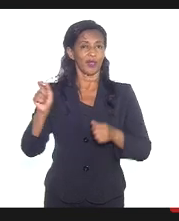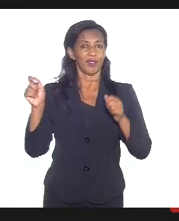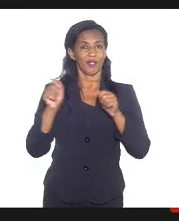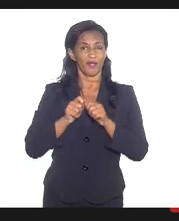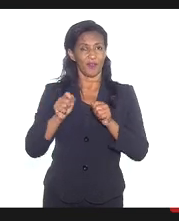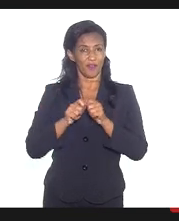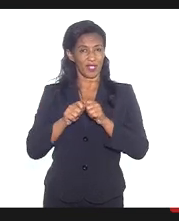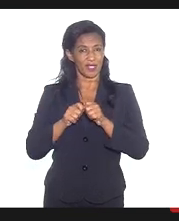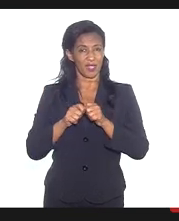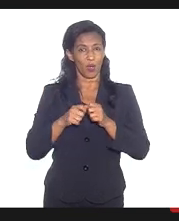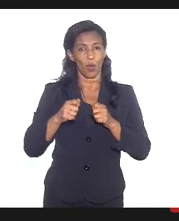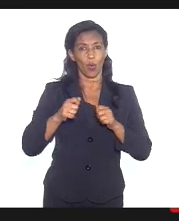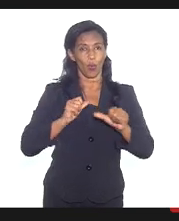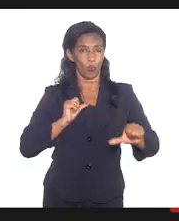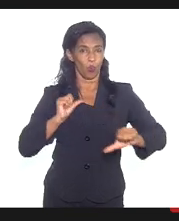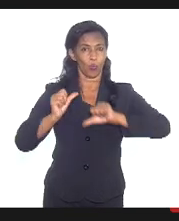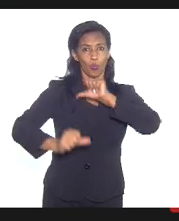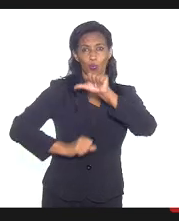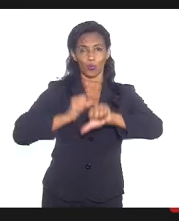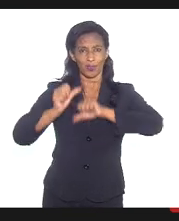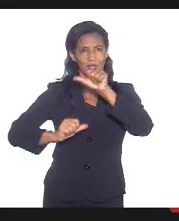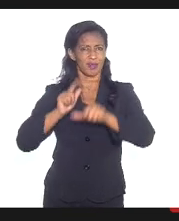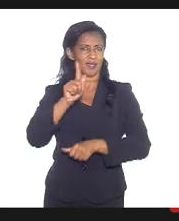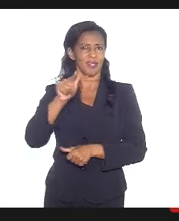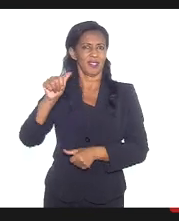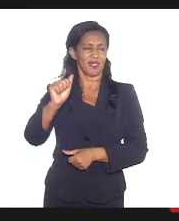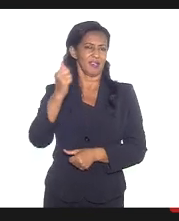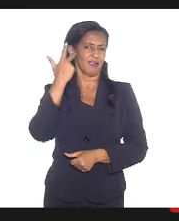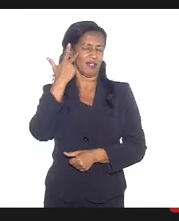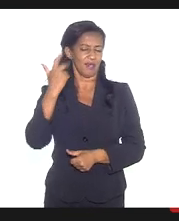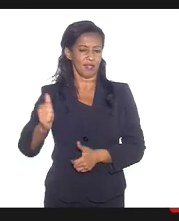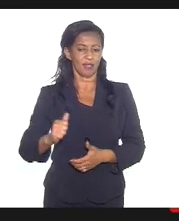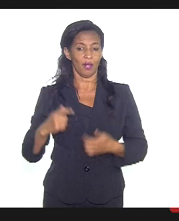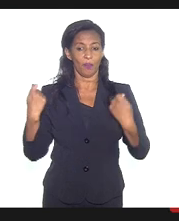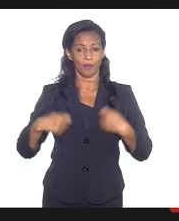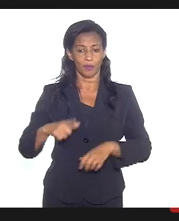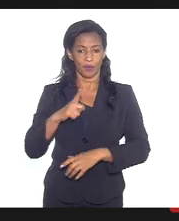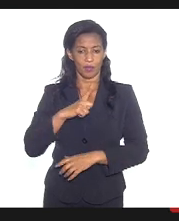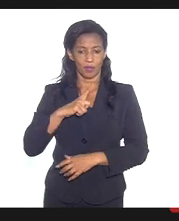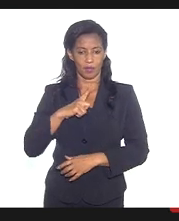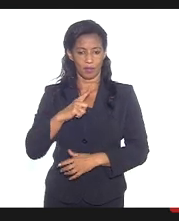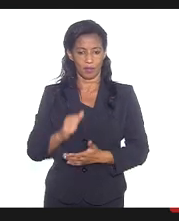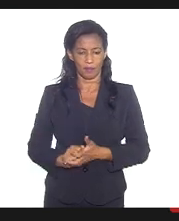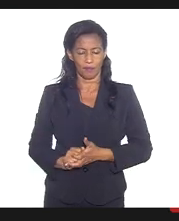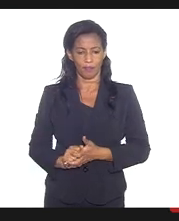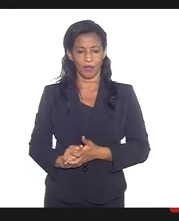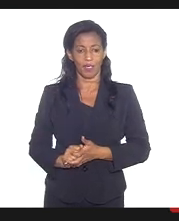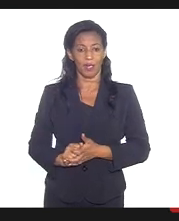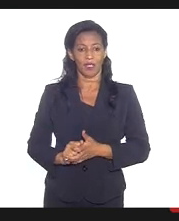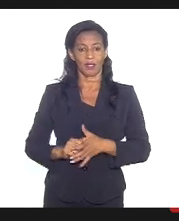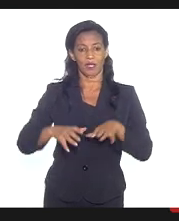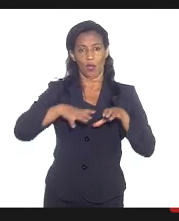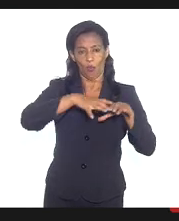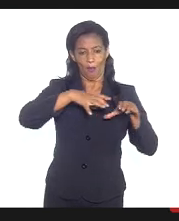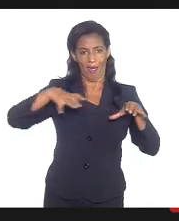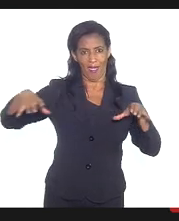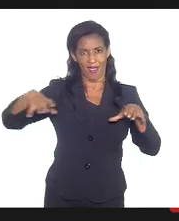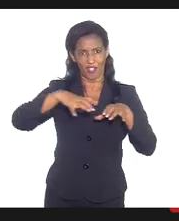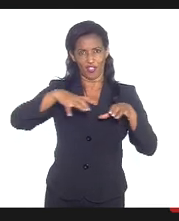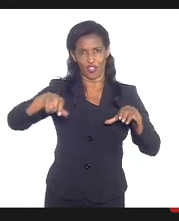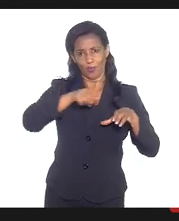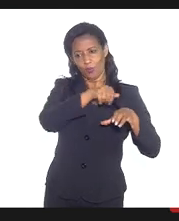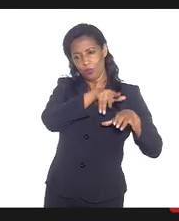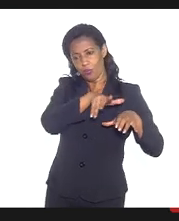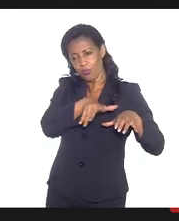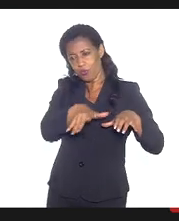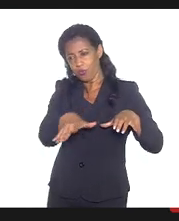o processamento desse gás natural. Então, tem que ter uma rede de escoamento desse gás natural